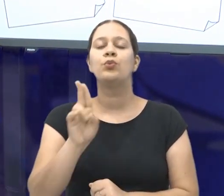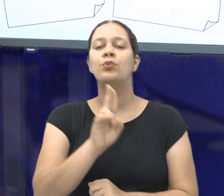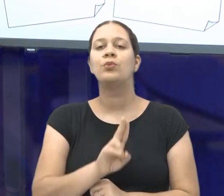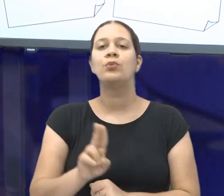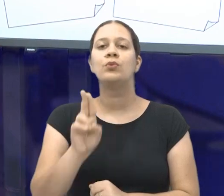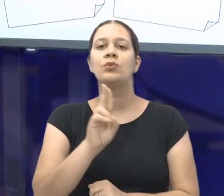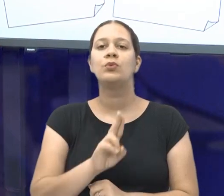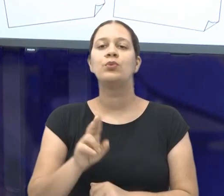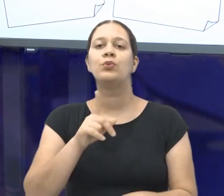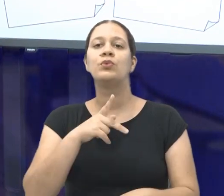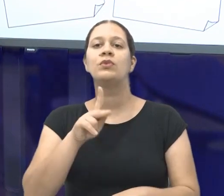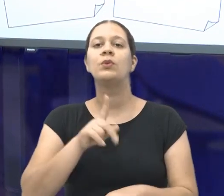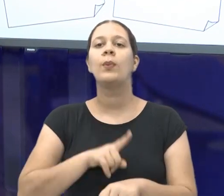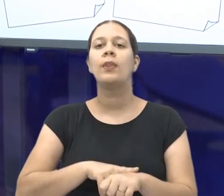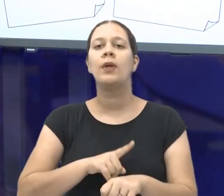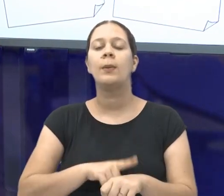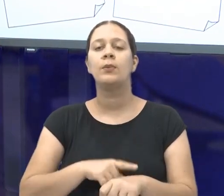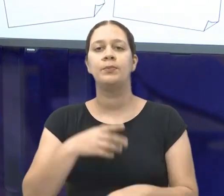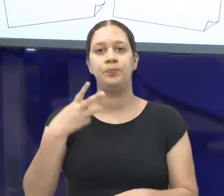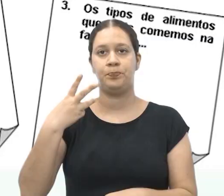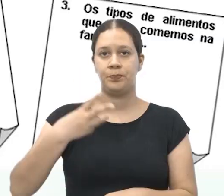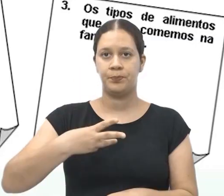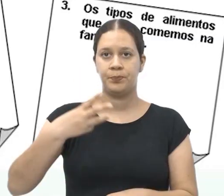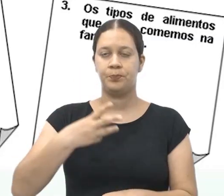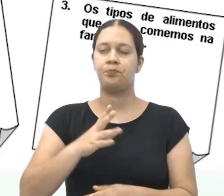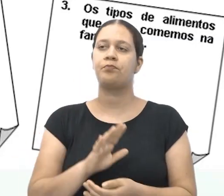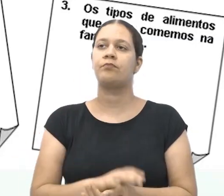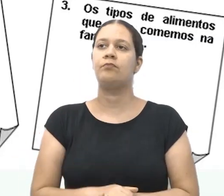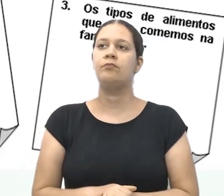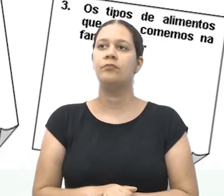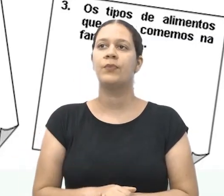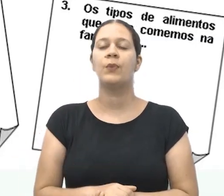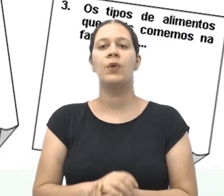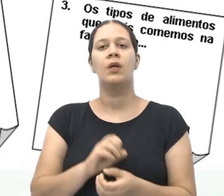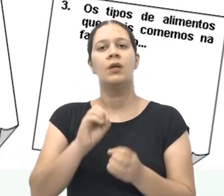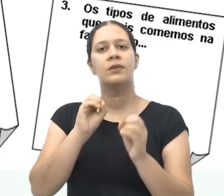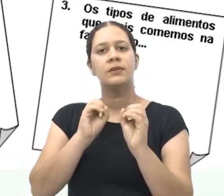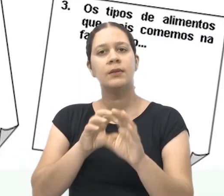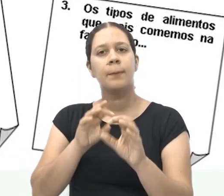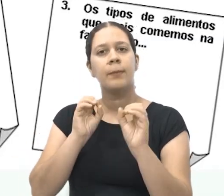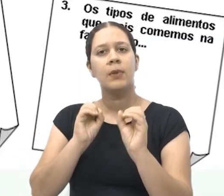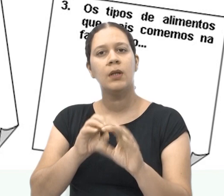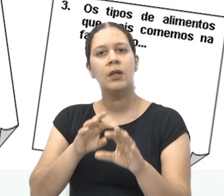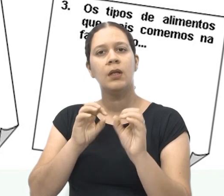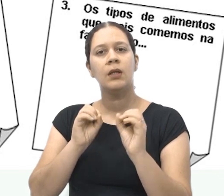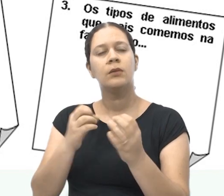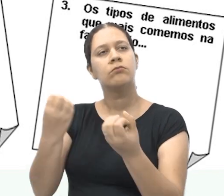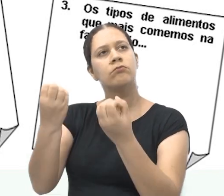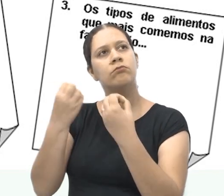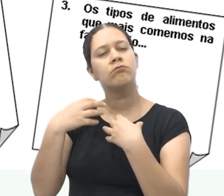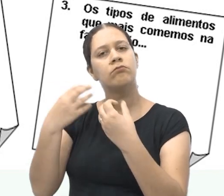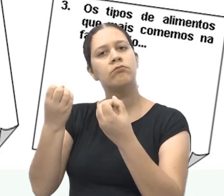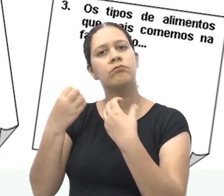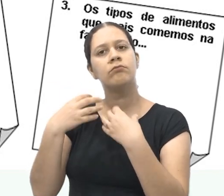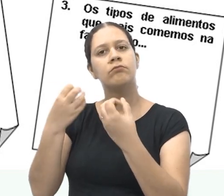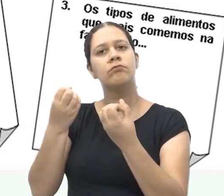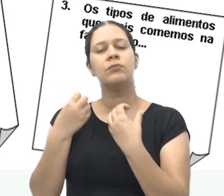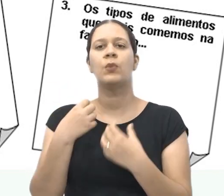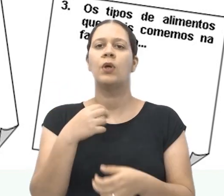faz do seu tempo? Número 3. Um ensinamento religioso que eu aprendi com os